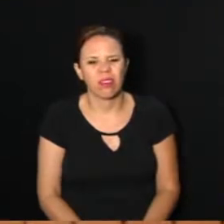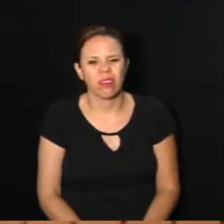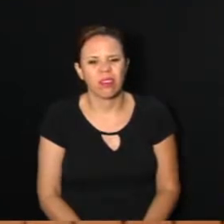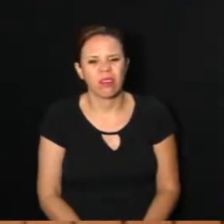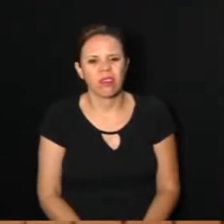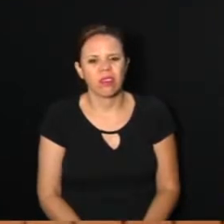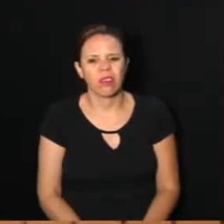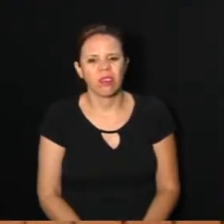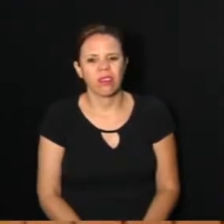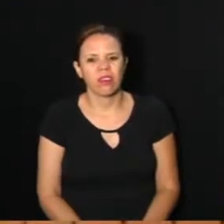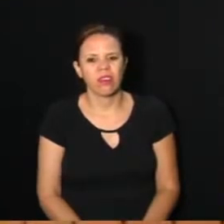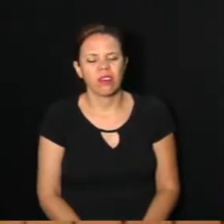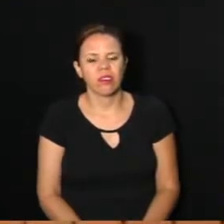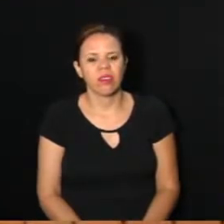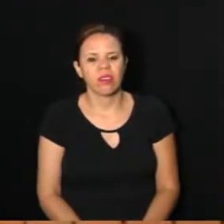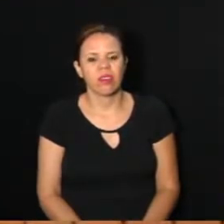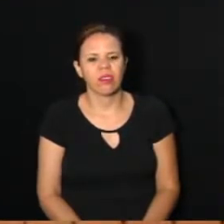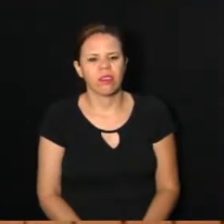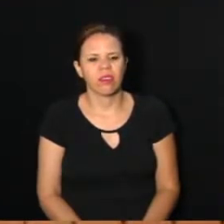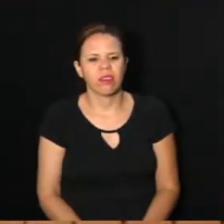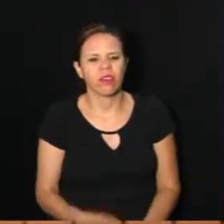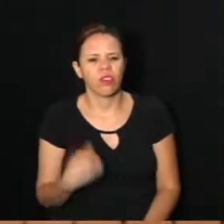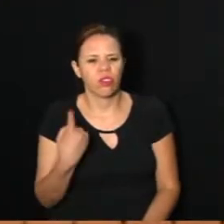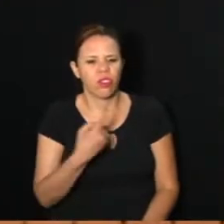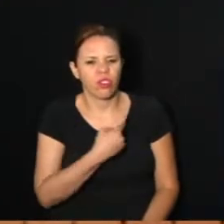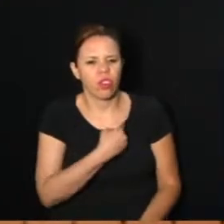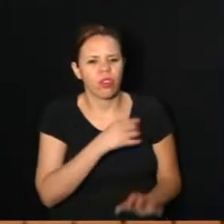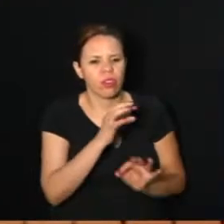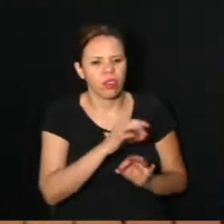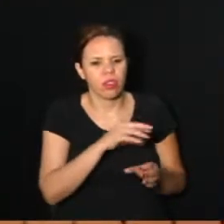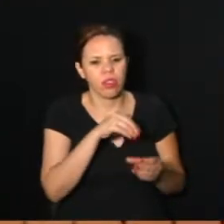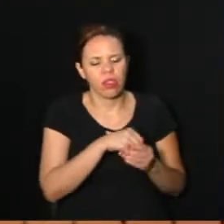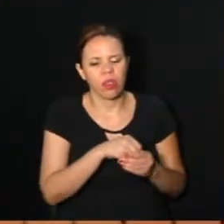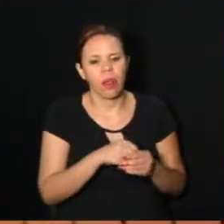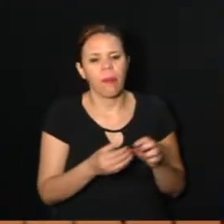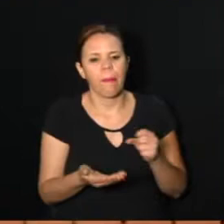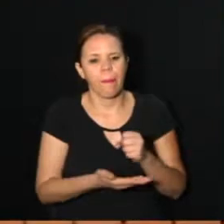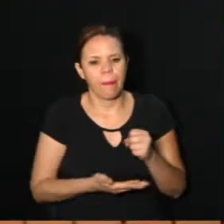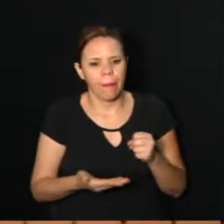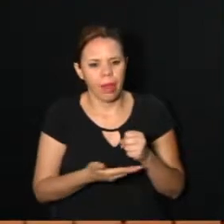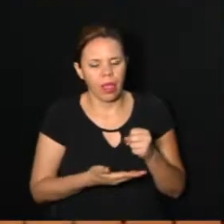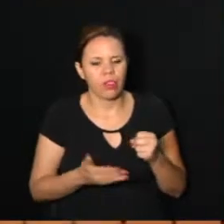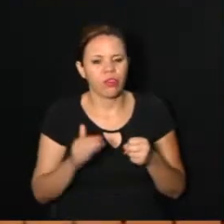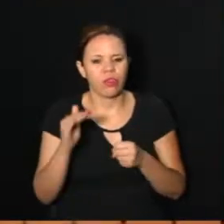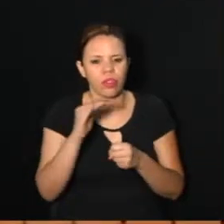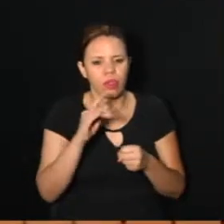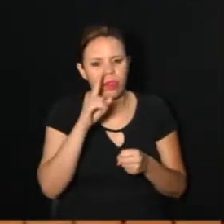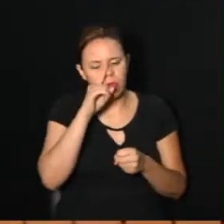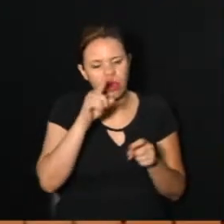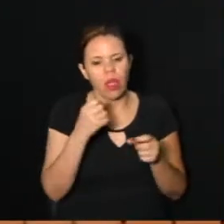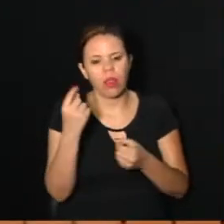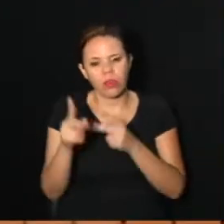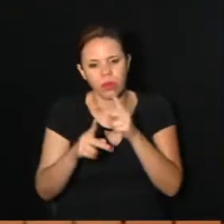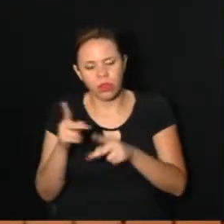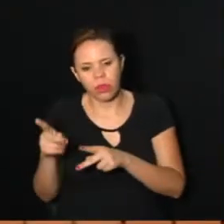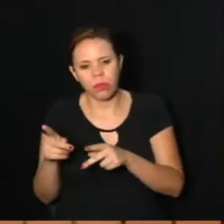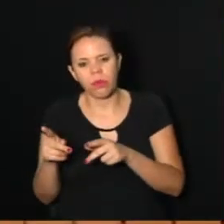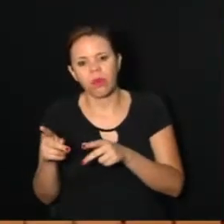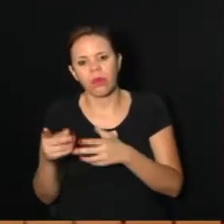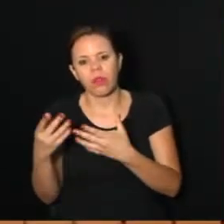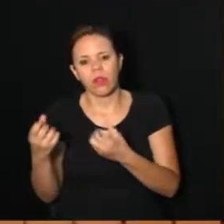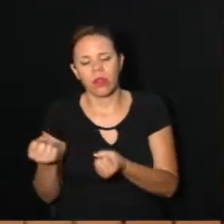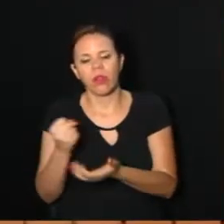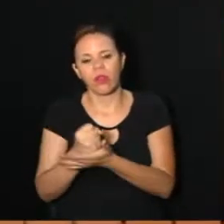nós reclassificamos em alto, baixo e médio incomodidade, né? Alguns pegaram serviços de terceiros, outros